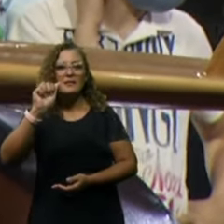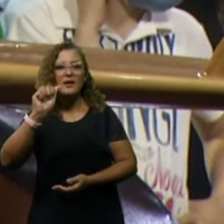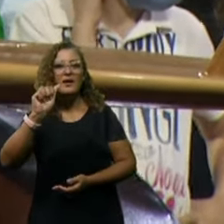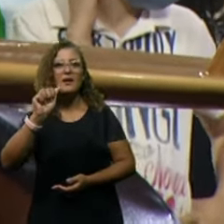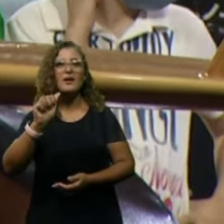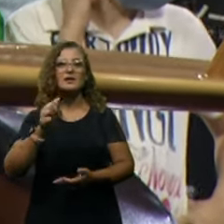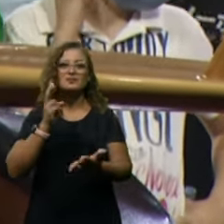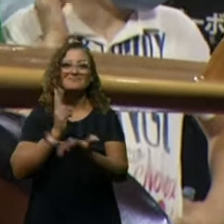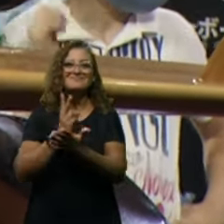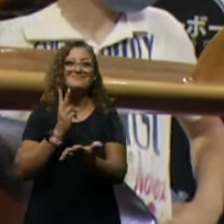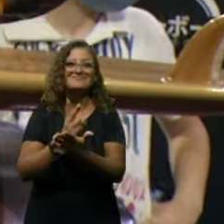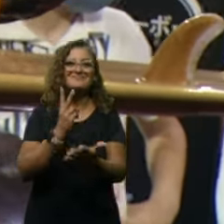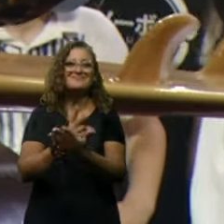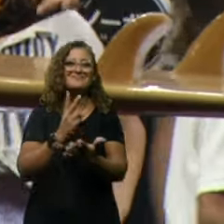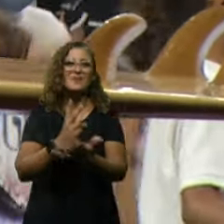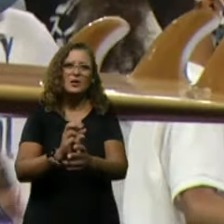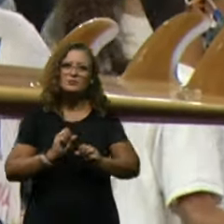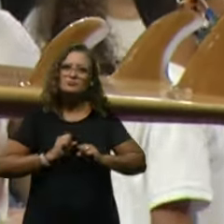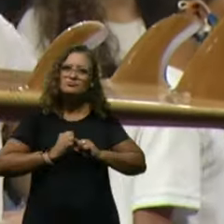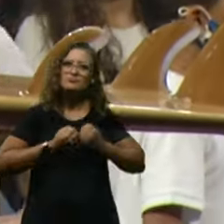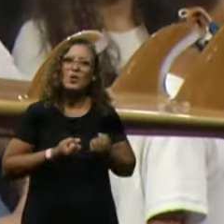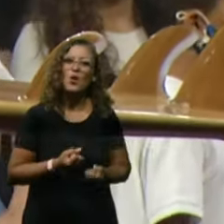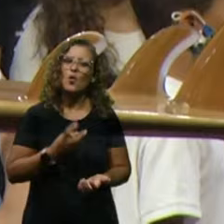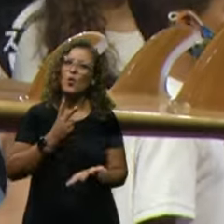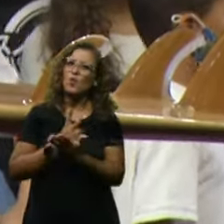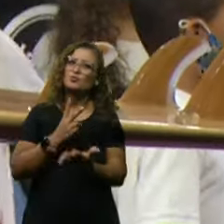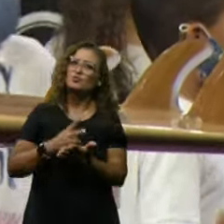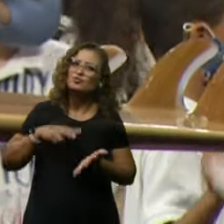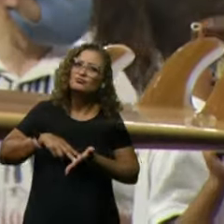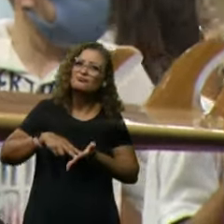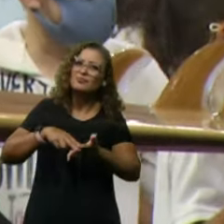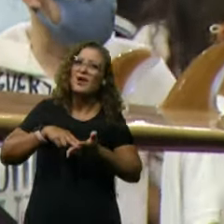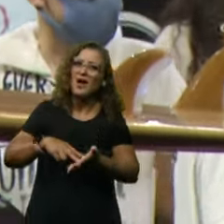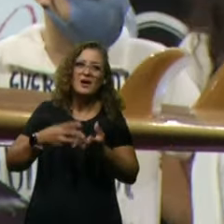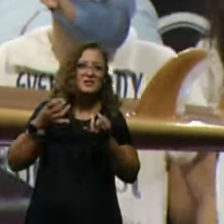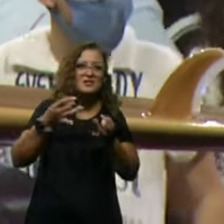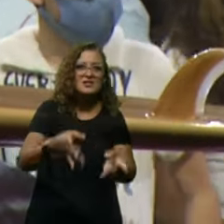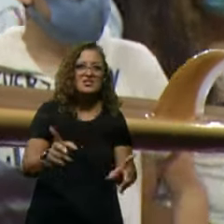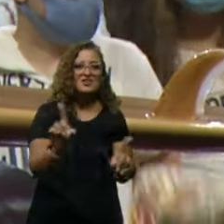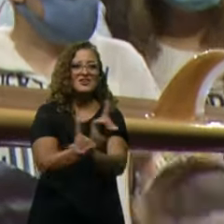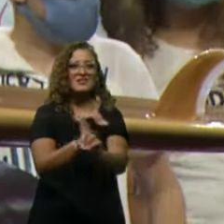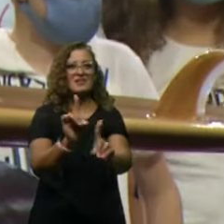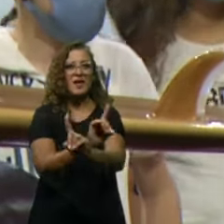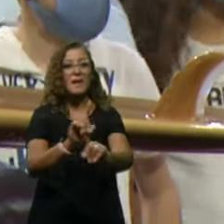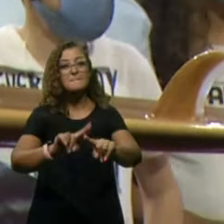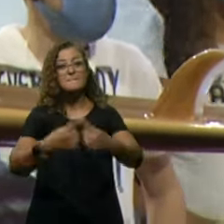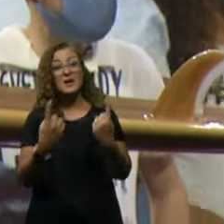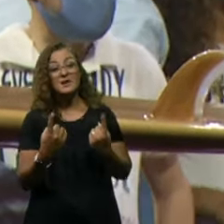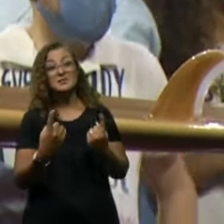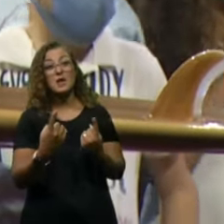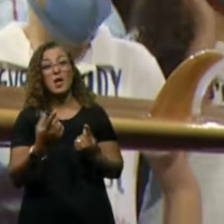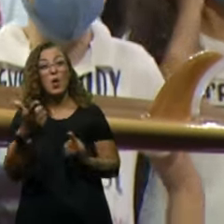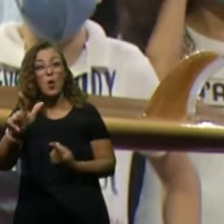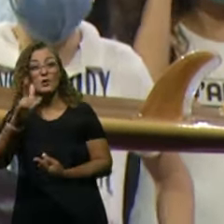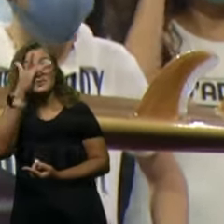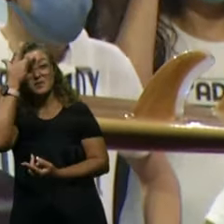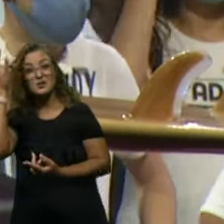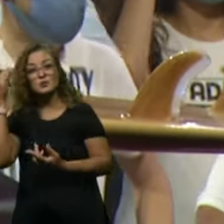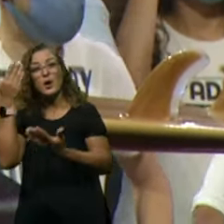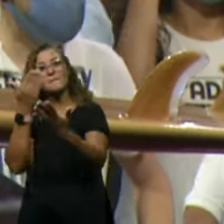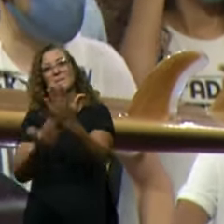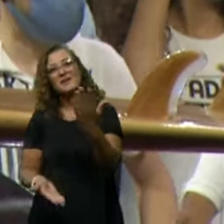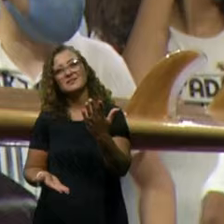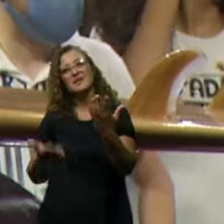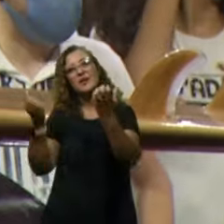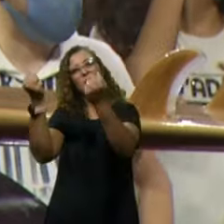e ir até o fim sem desistir e como muitos perder o seu manto perder a sua coroa no final na reta final